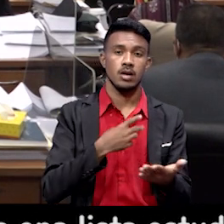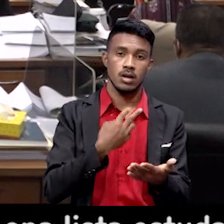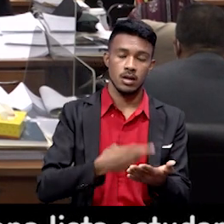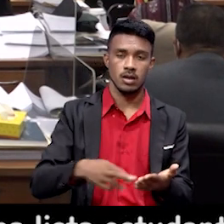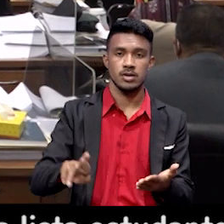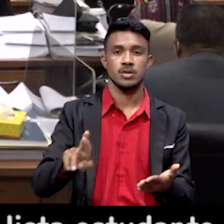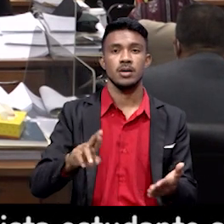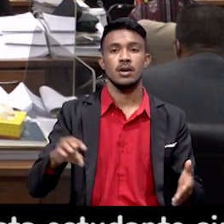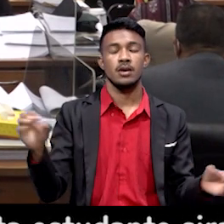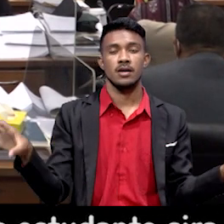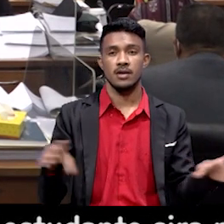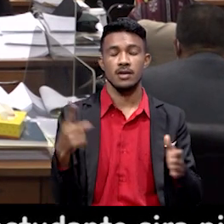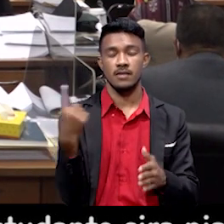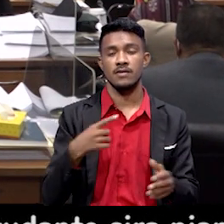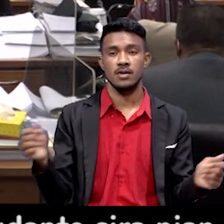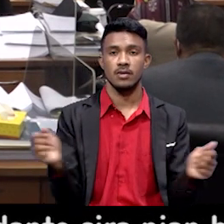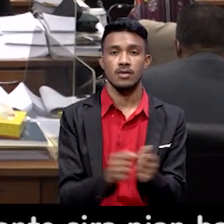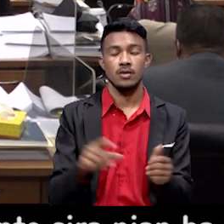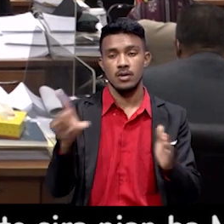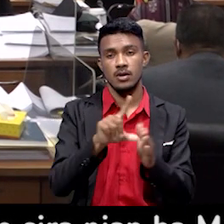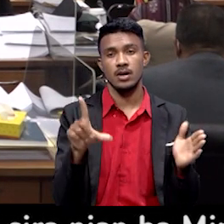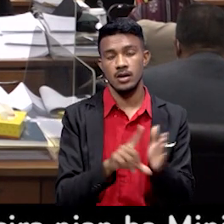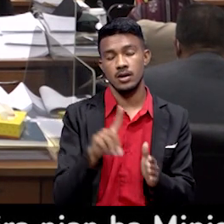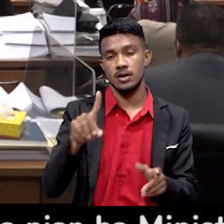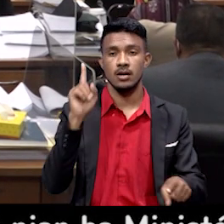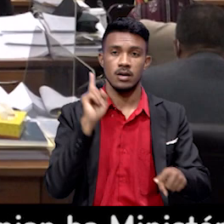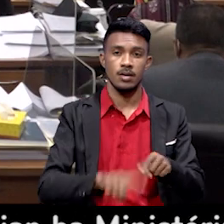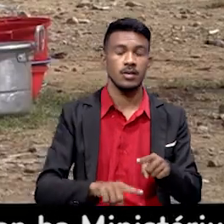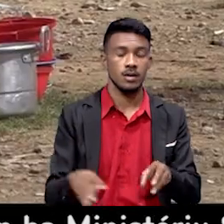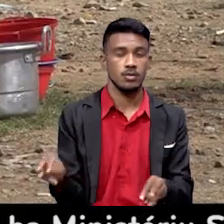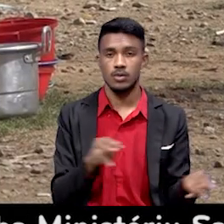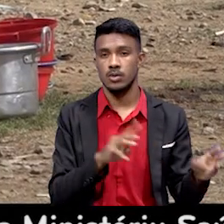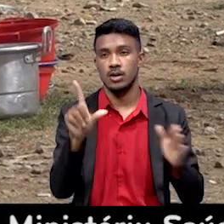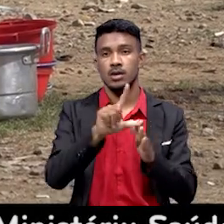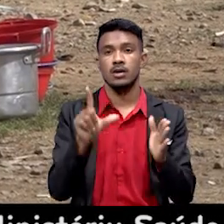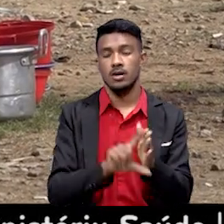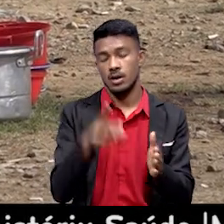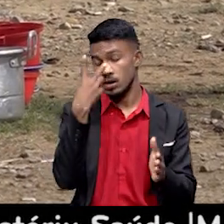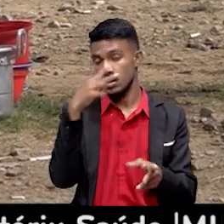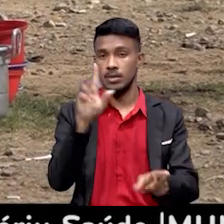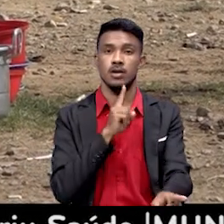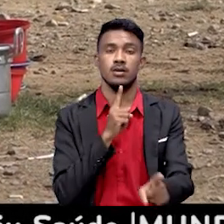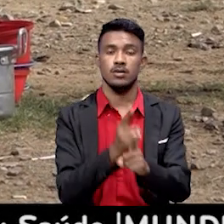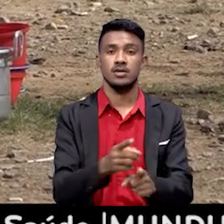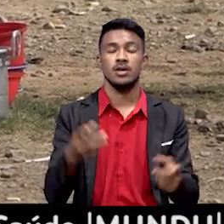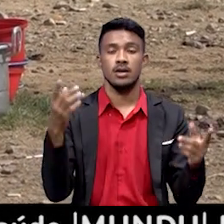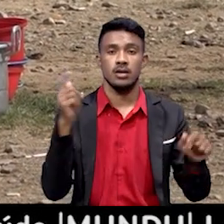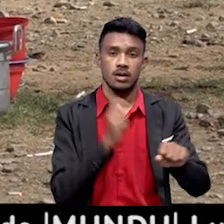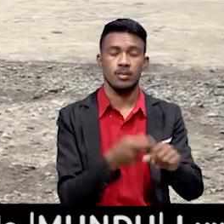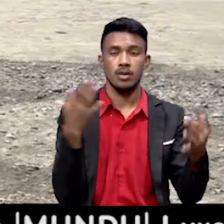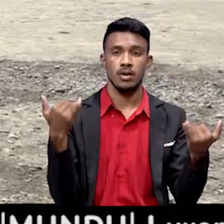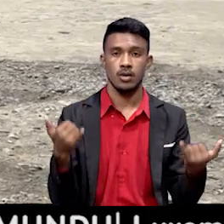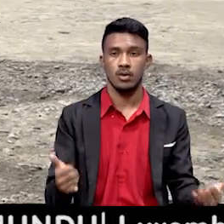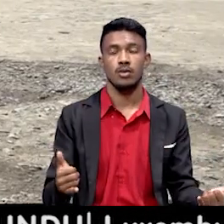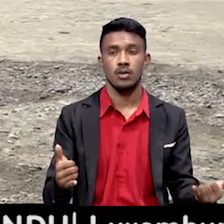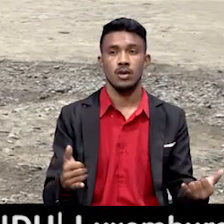lei pensão vitalícia nune lei refere la bele atu muda. Mebe hare barealidade ia situasaun atual, laureado